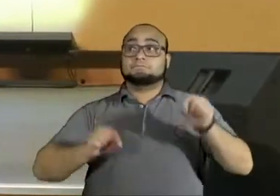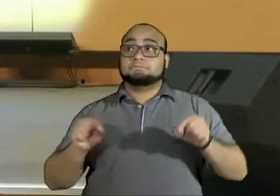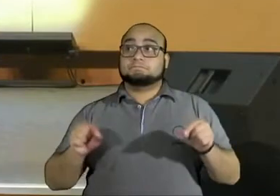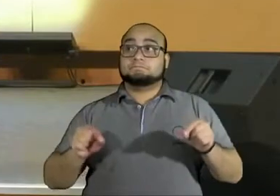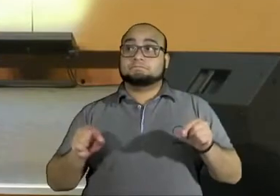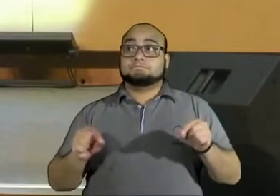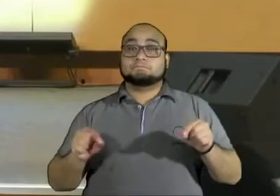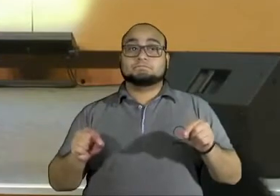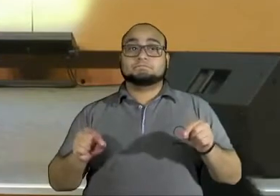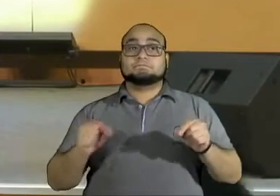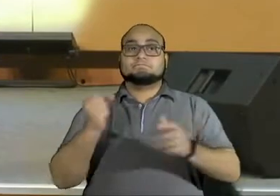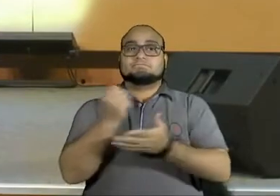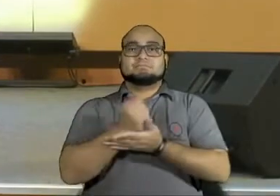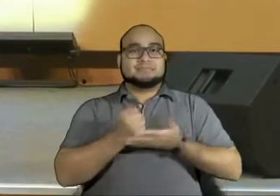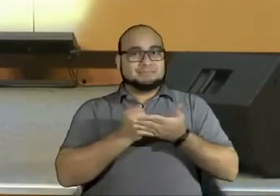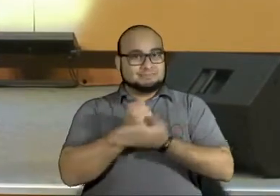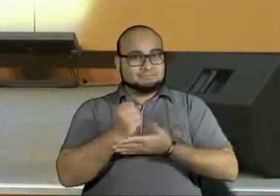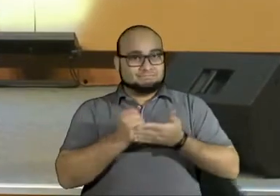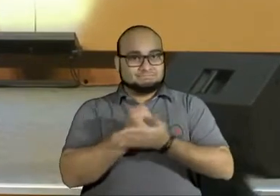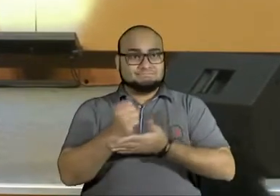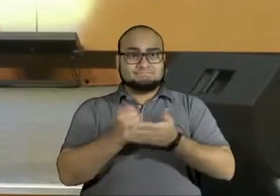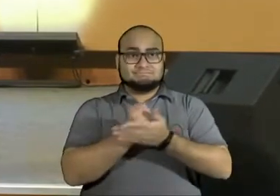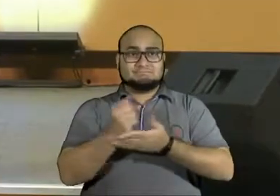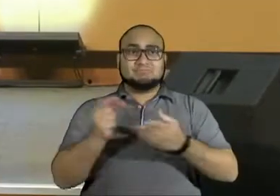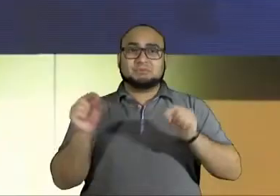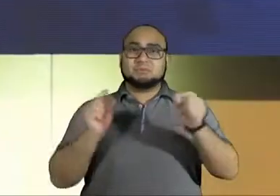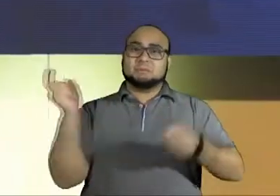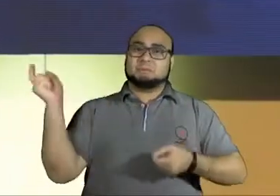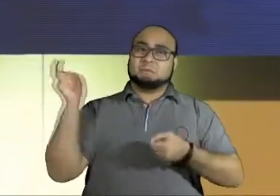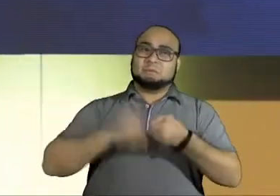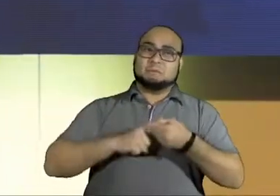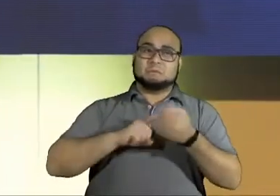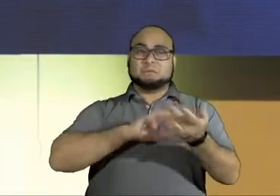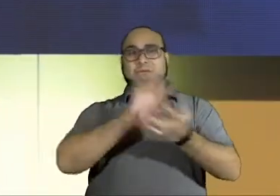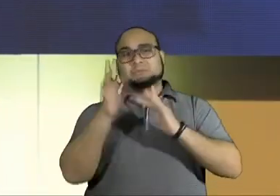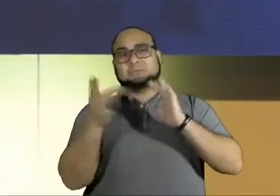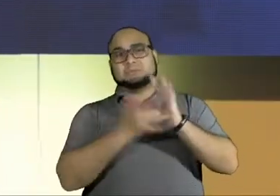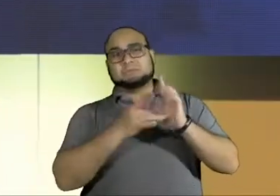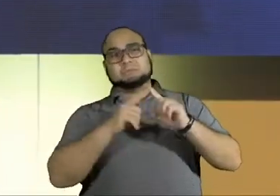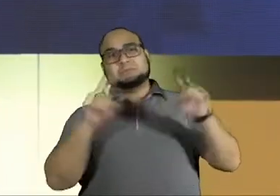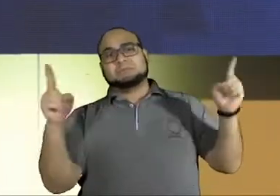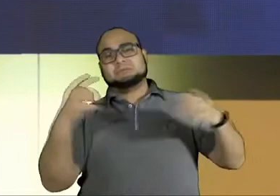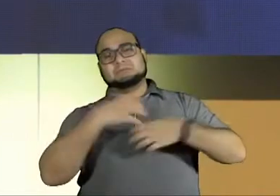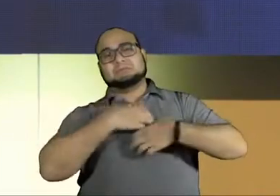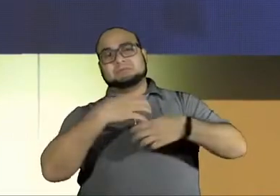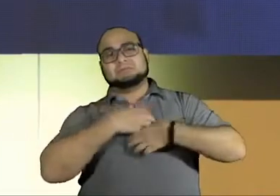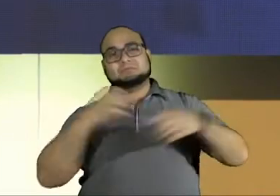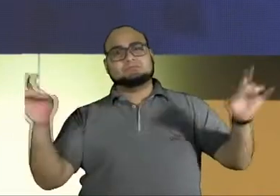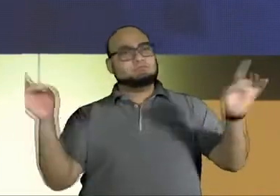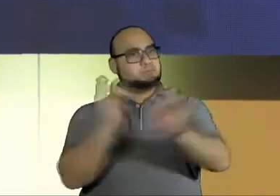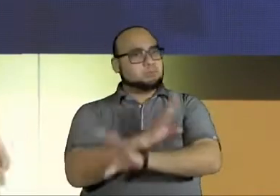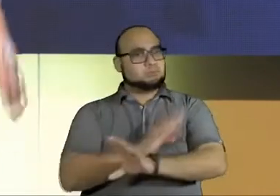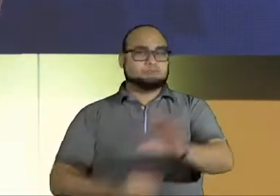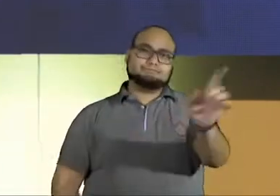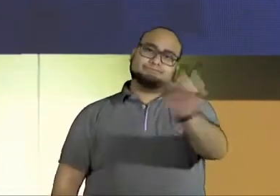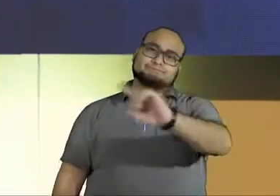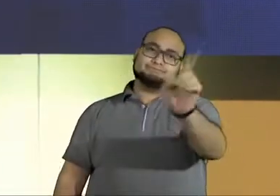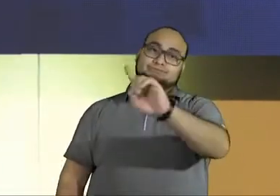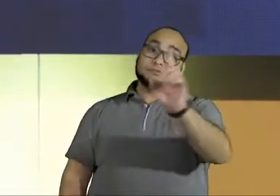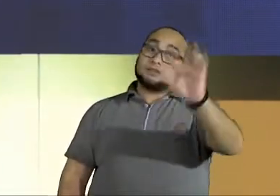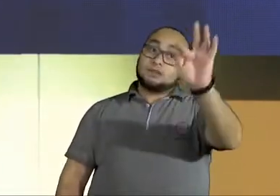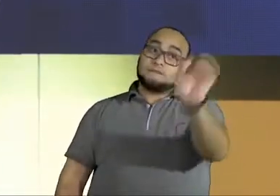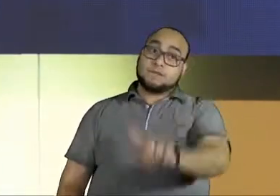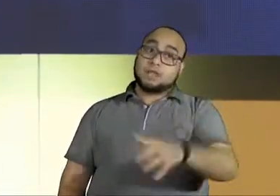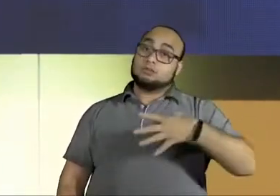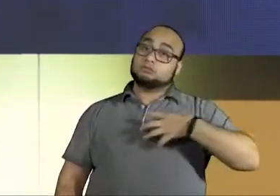Jesus hoje, mas eu sinto que eu não estou pronto. A fé não sente, a fé...